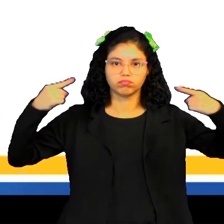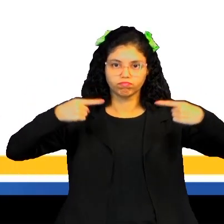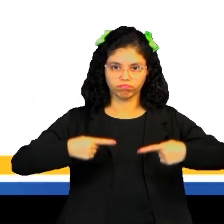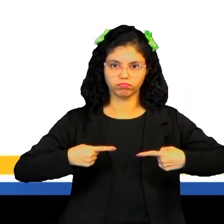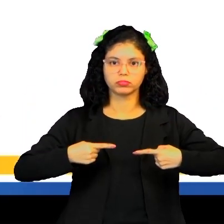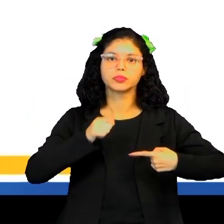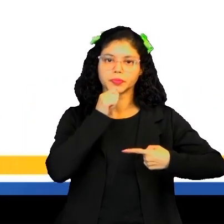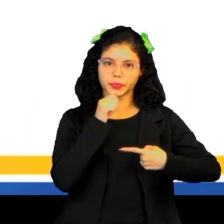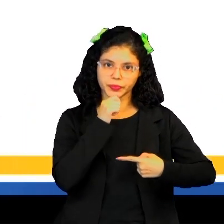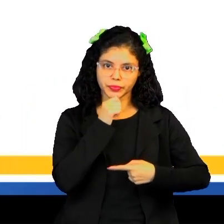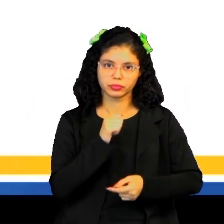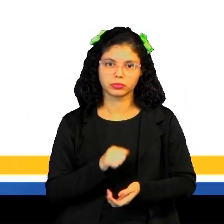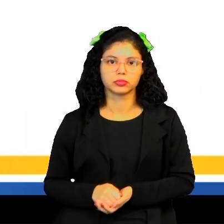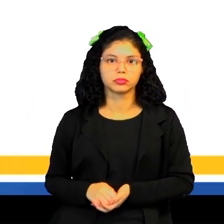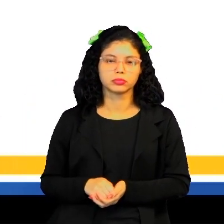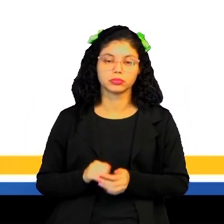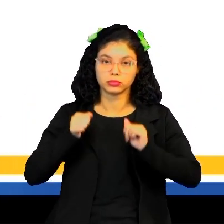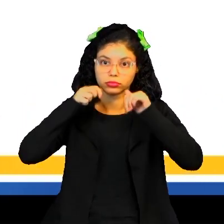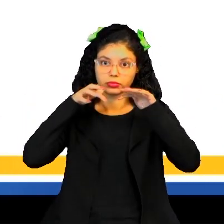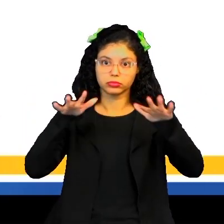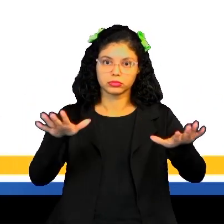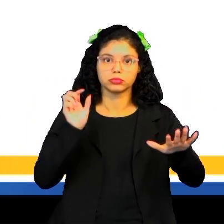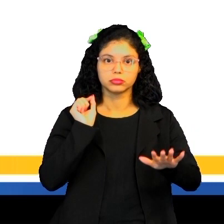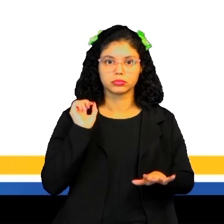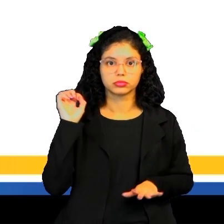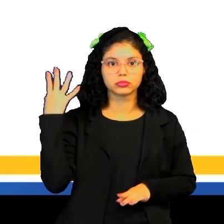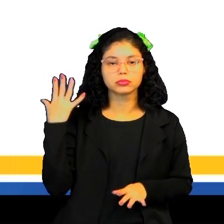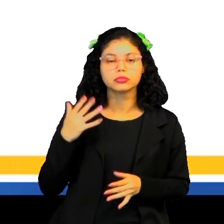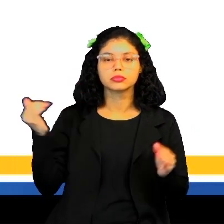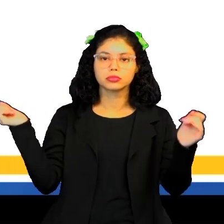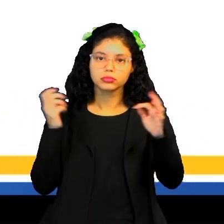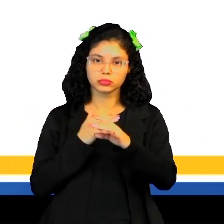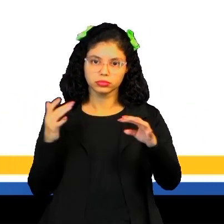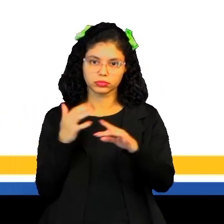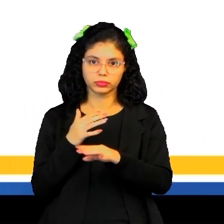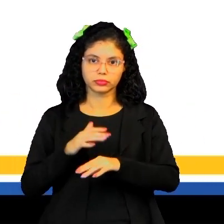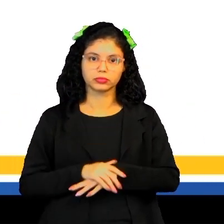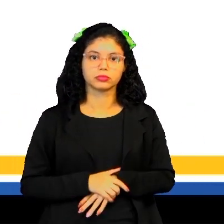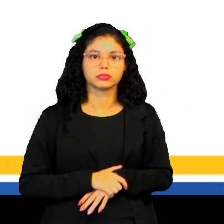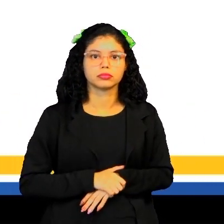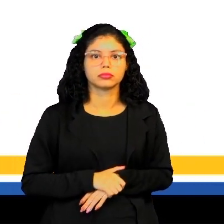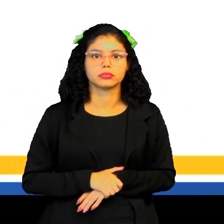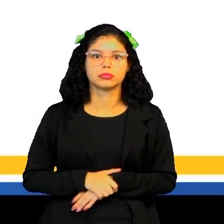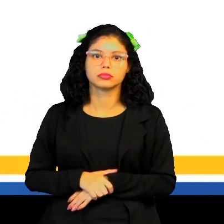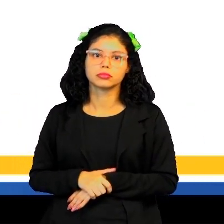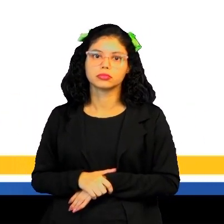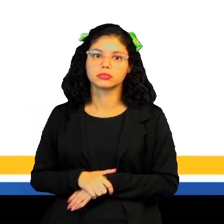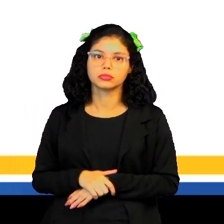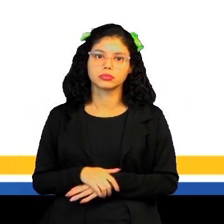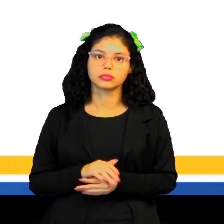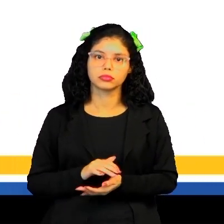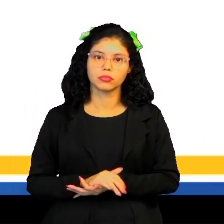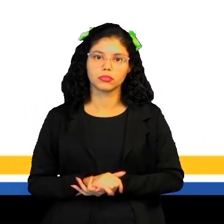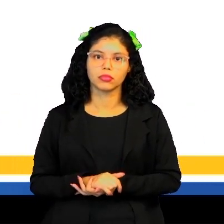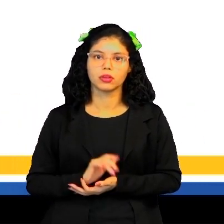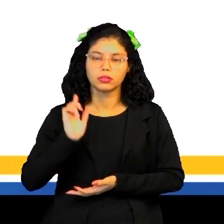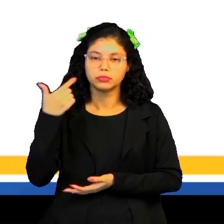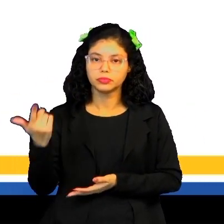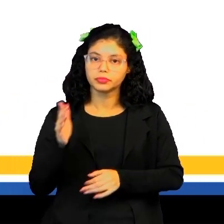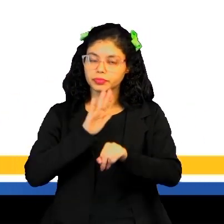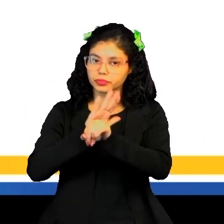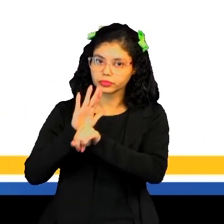que todos tivessem uma visão ampla, né, do que ocorria no centro, né. E, né, em relação a